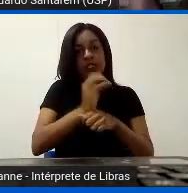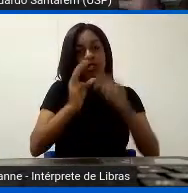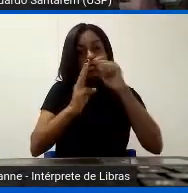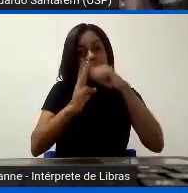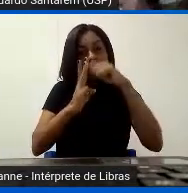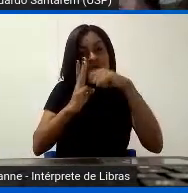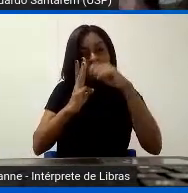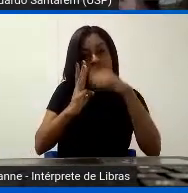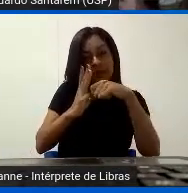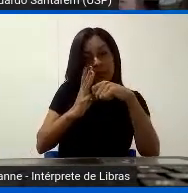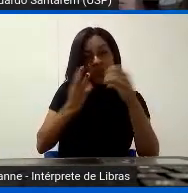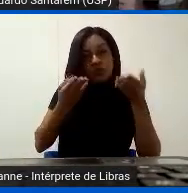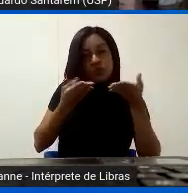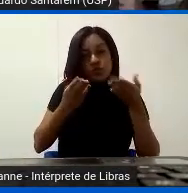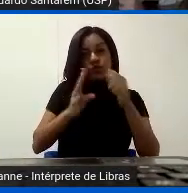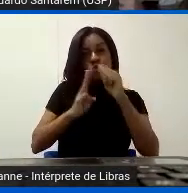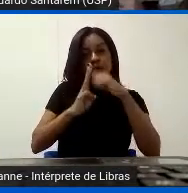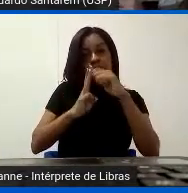né 85%